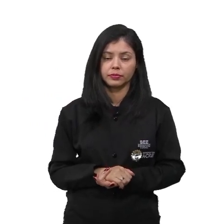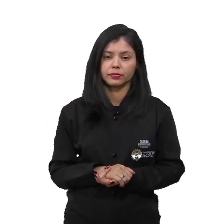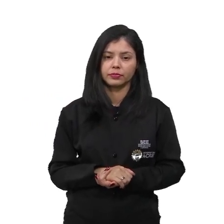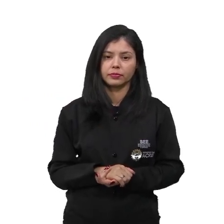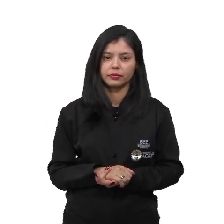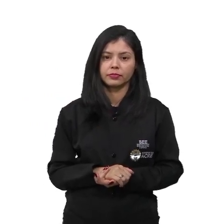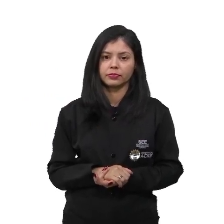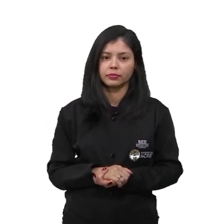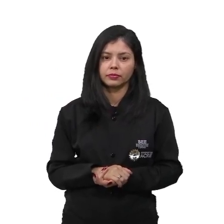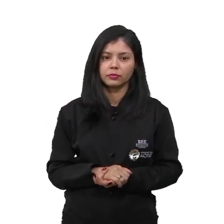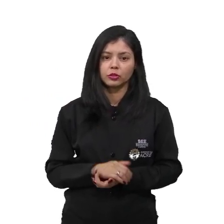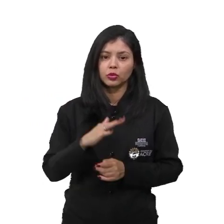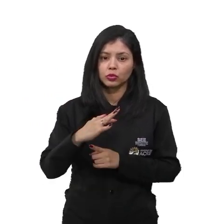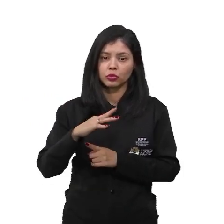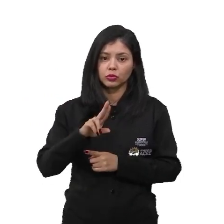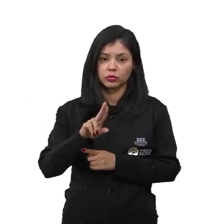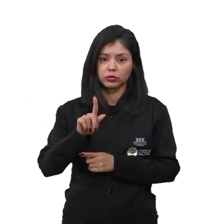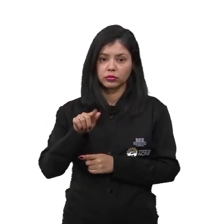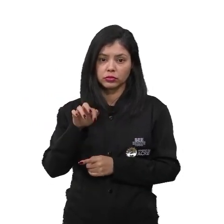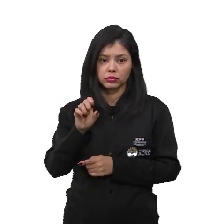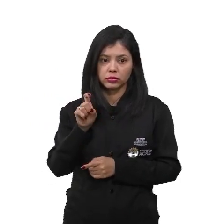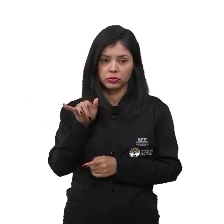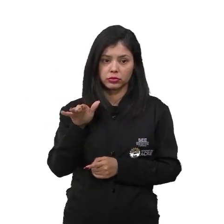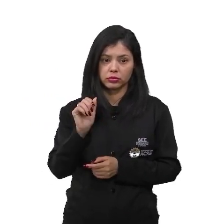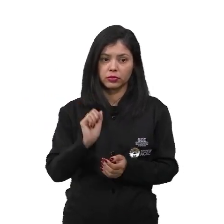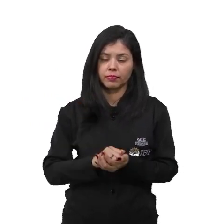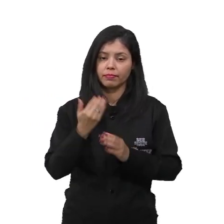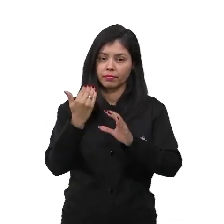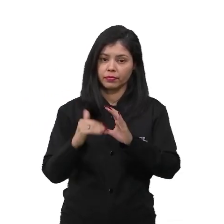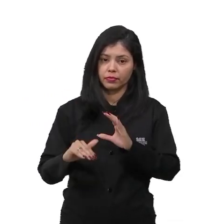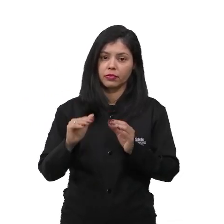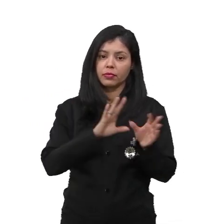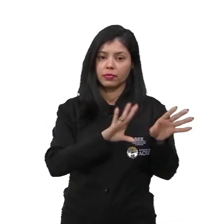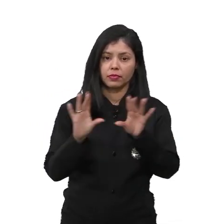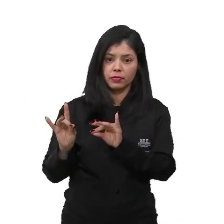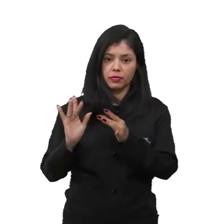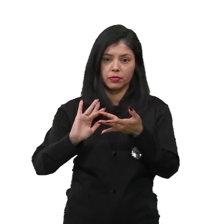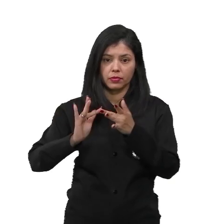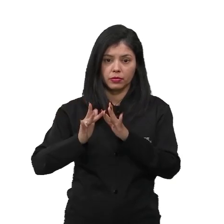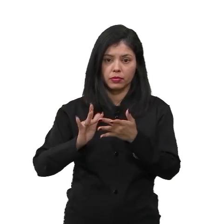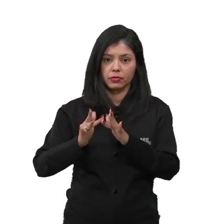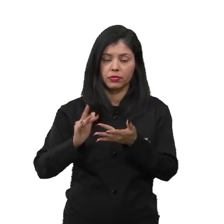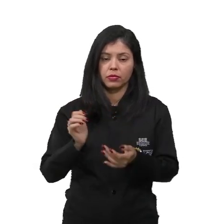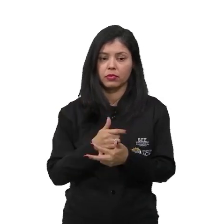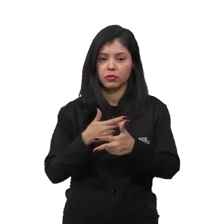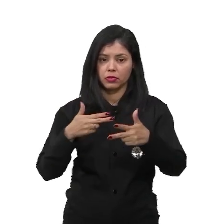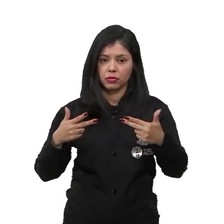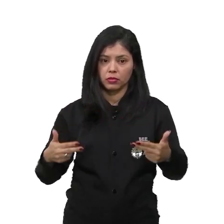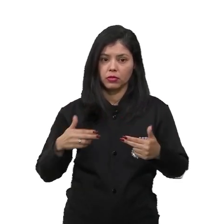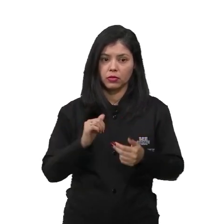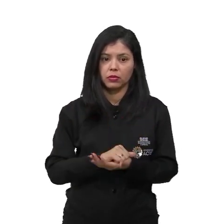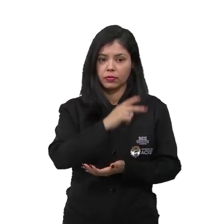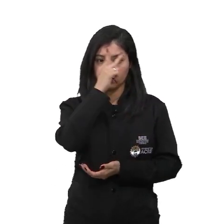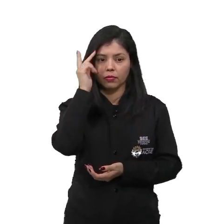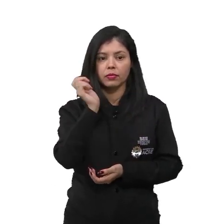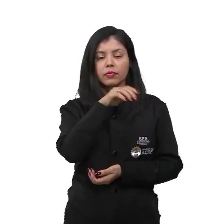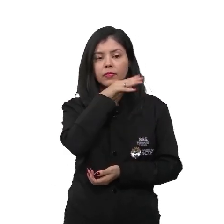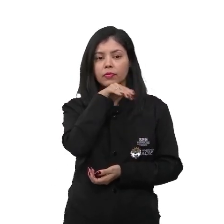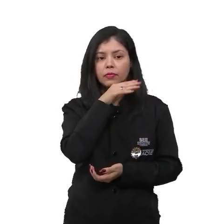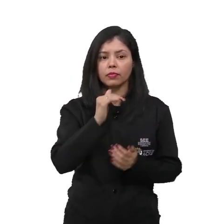né, relacionadas a fungos, geralmente, né, elas são transmitidas através do contato com objetos,